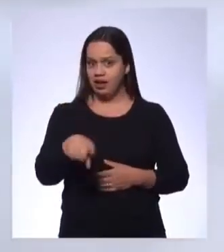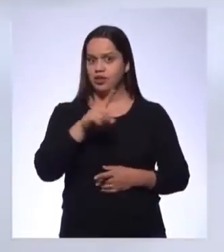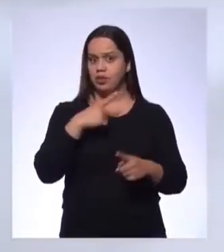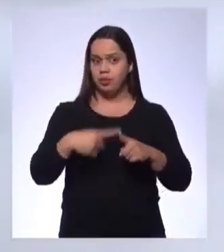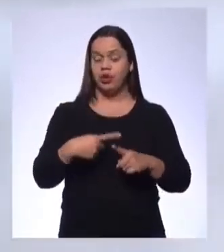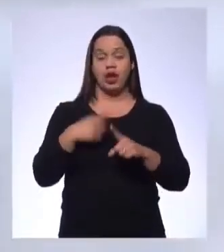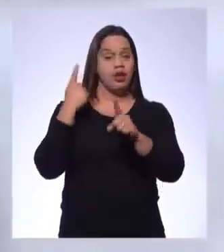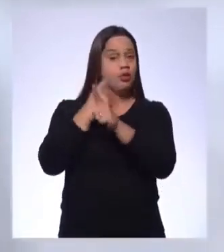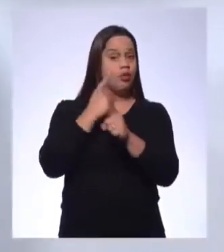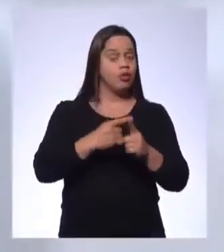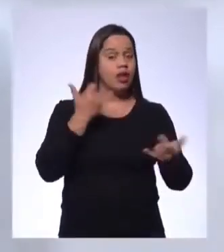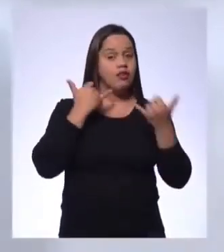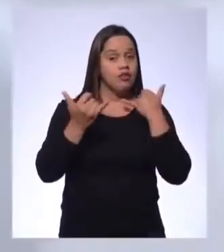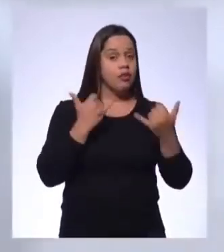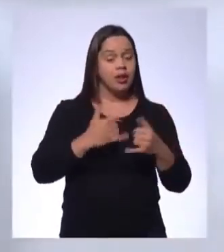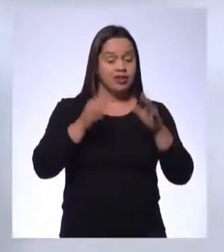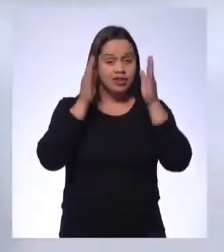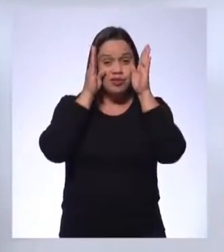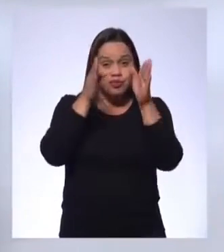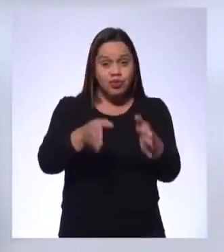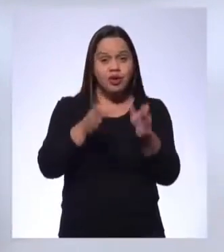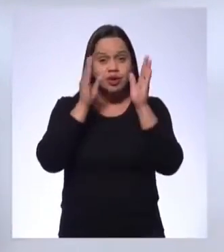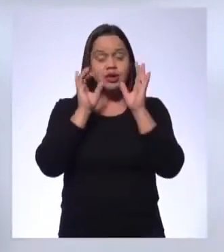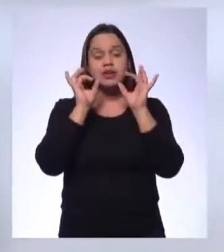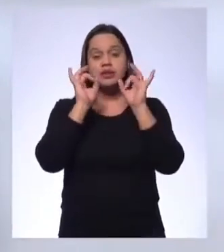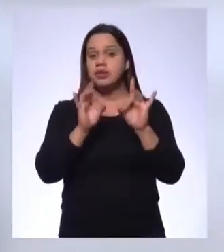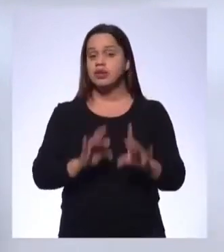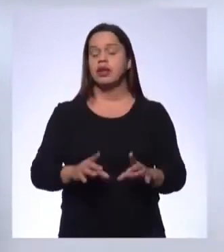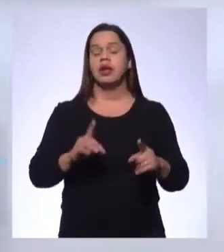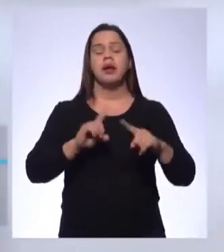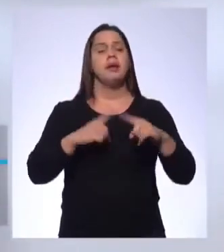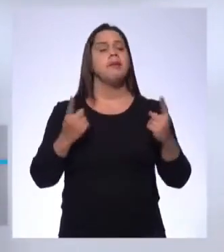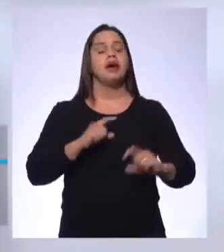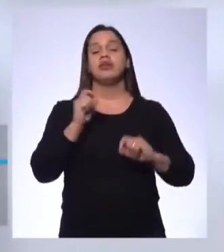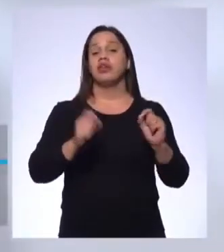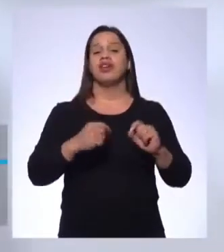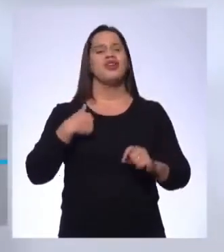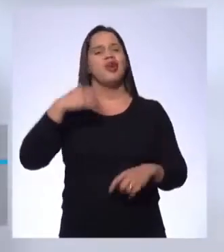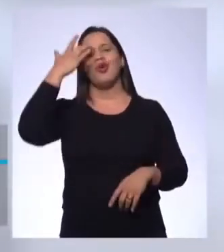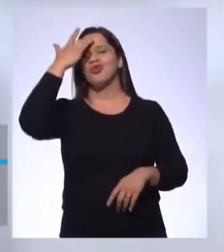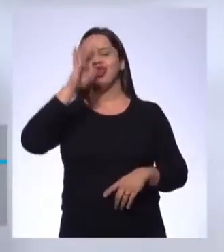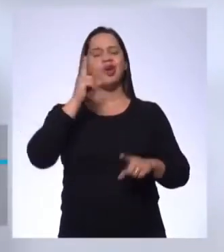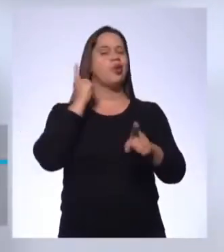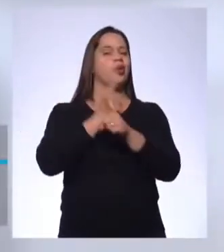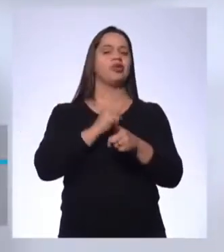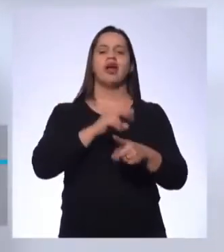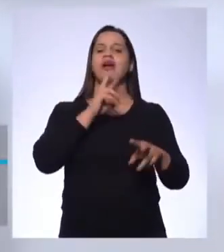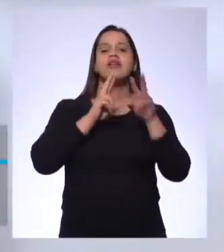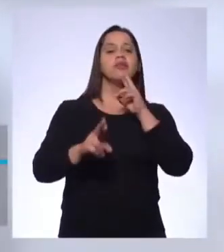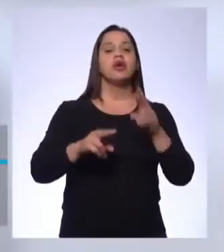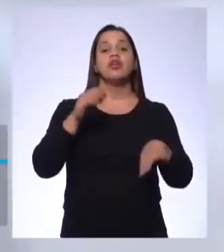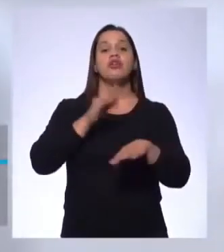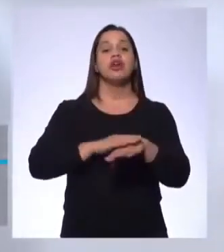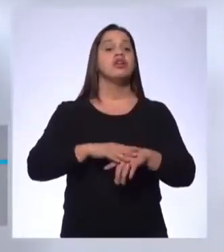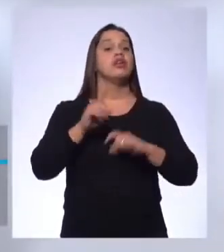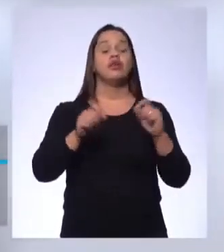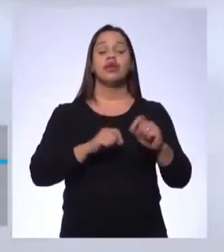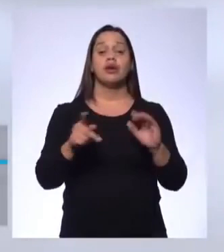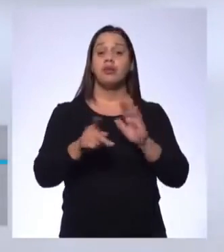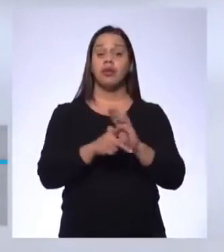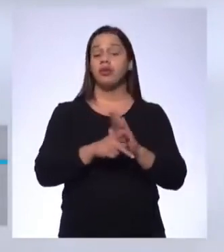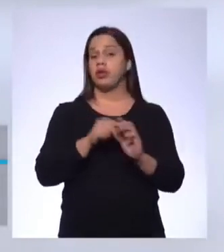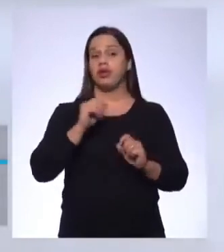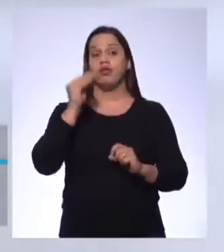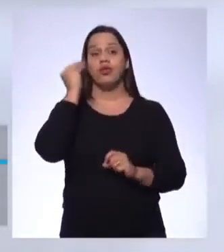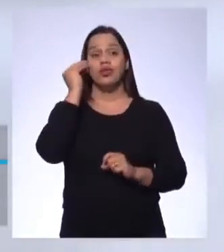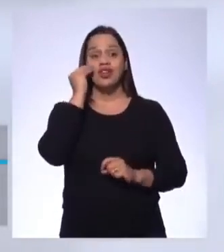localizar a informação específica. Agora, quando eu não sei, né, achar uma resposta, o que eu vou fazer? Vou fazer a inferência,